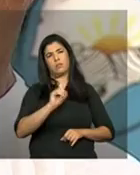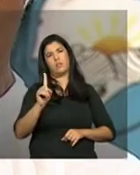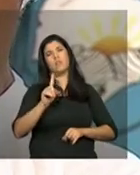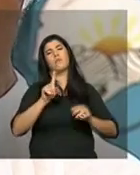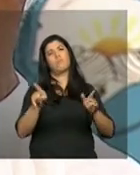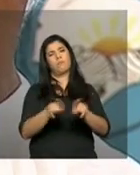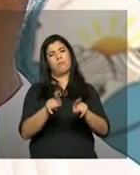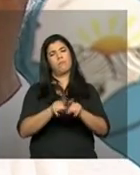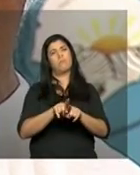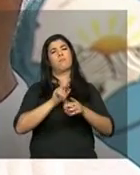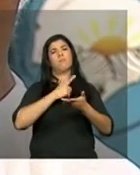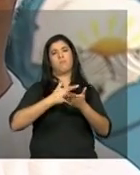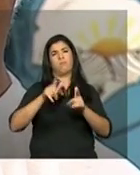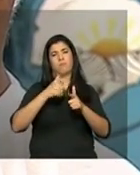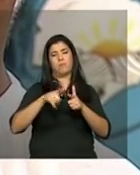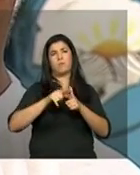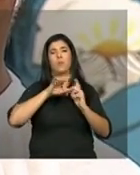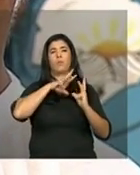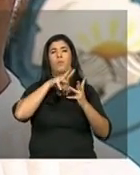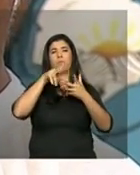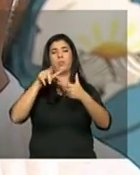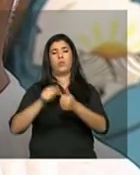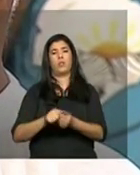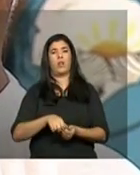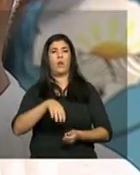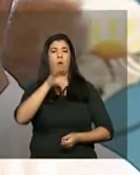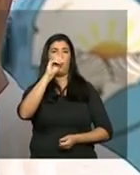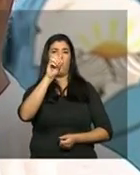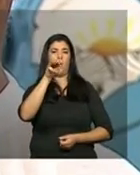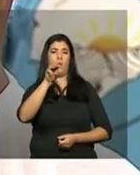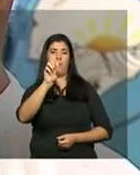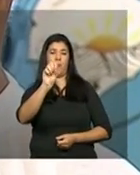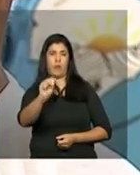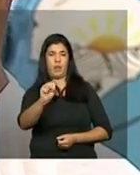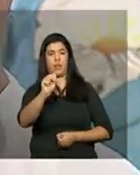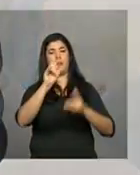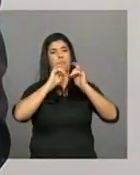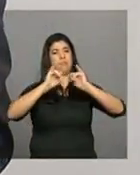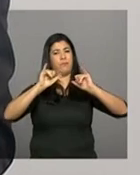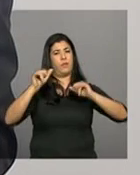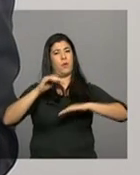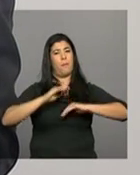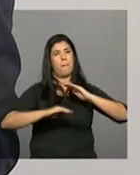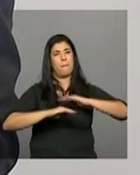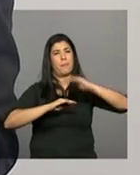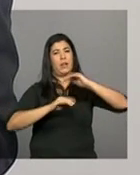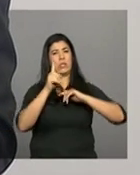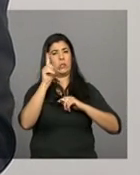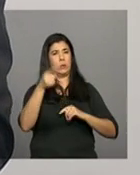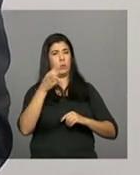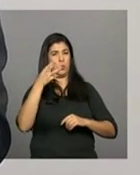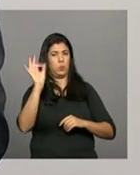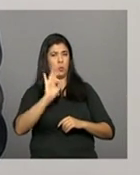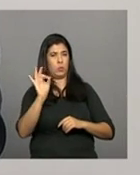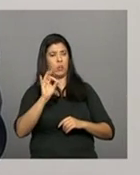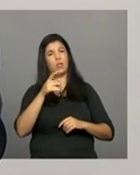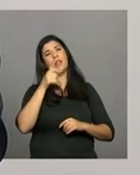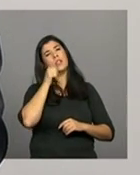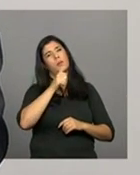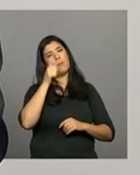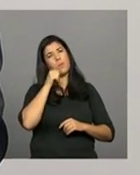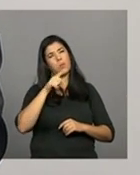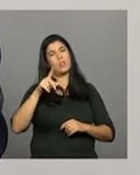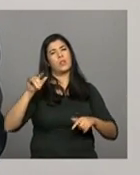A Organização Mundial de Saúde informou que em 2013, mais de um terço das mulheres de todo o mundo são vítimas de violência